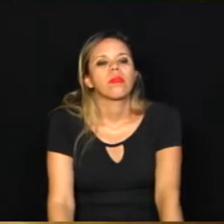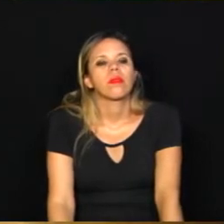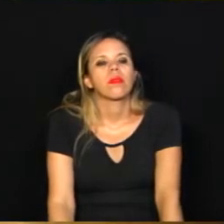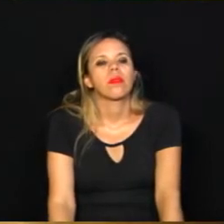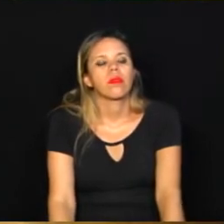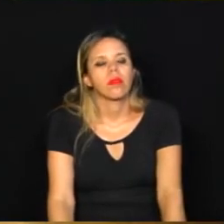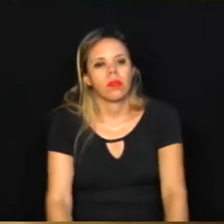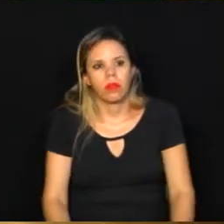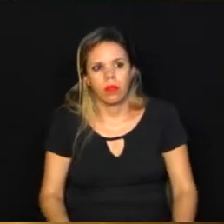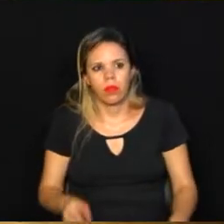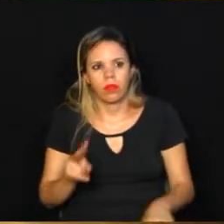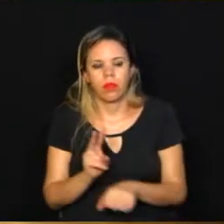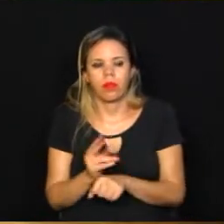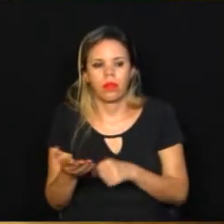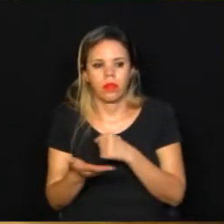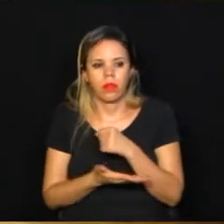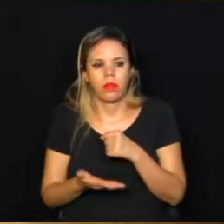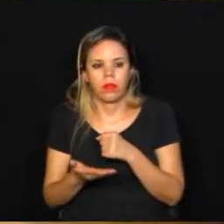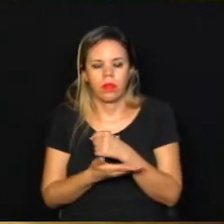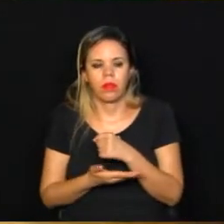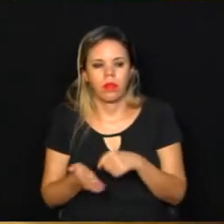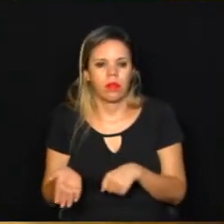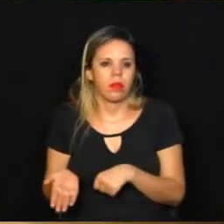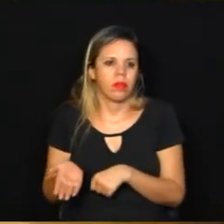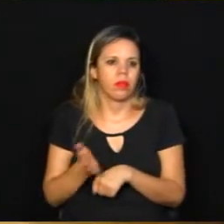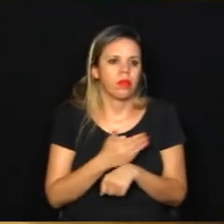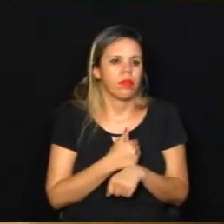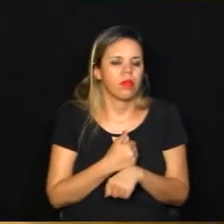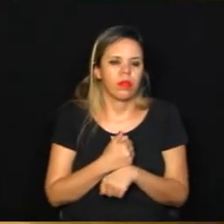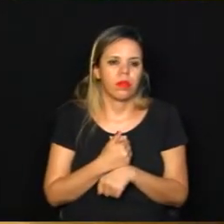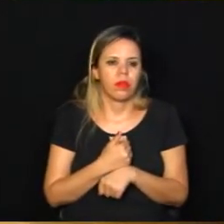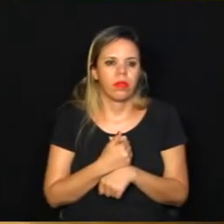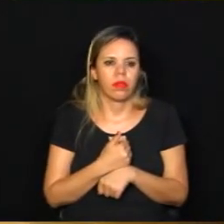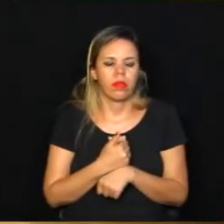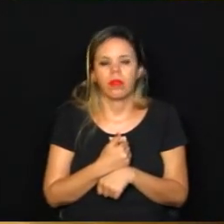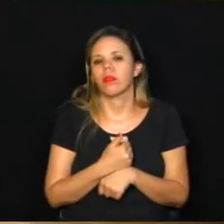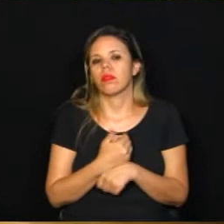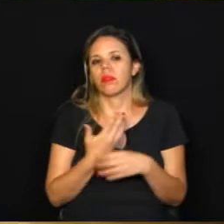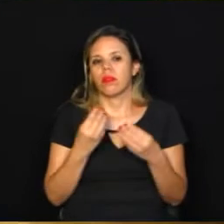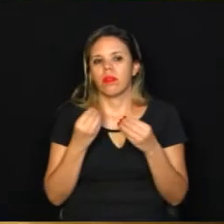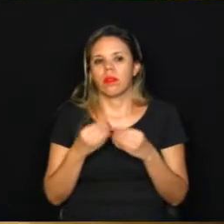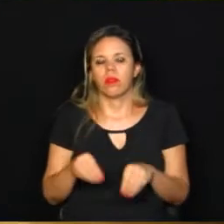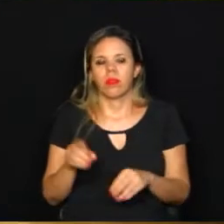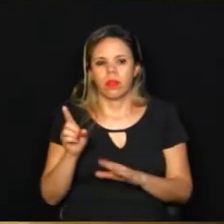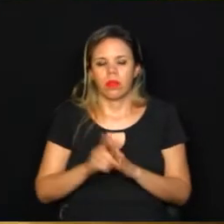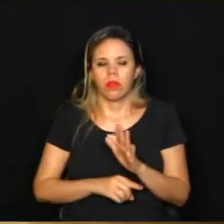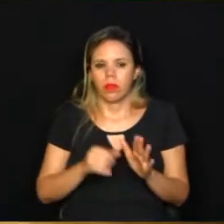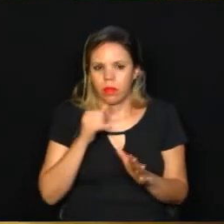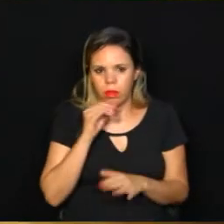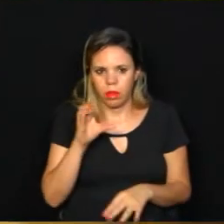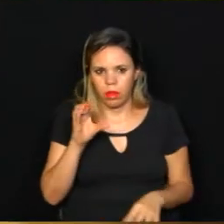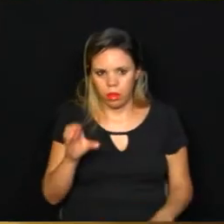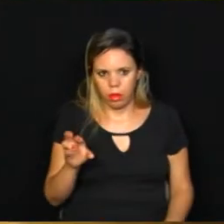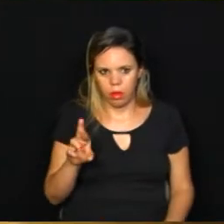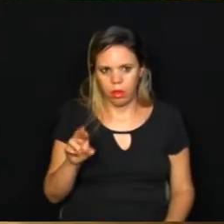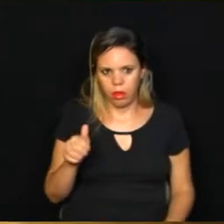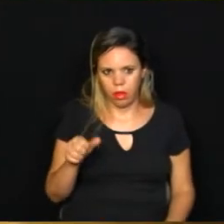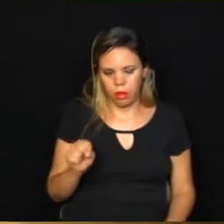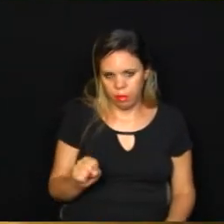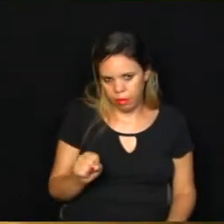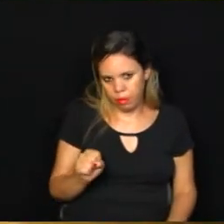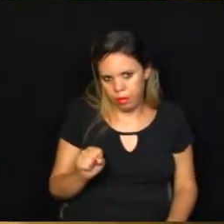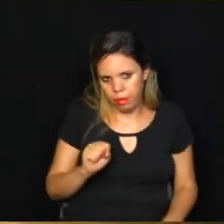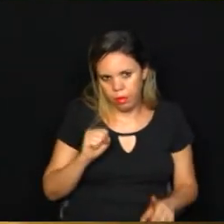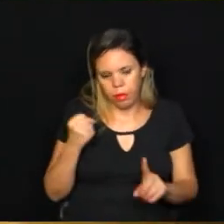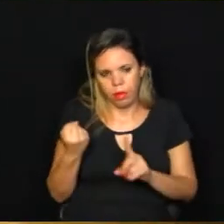A proteção básica, ela vem antes da violação do direito, que são os CRAS, o Centro de Referência da